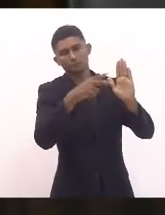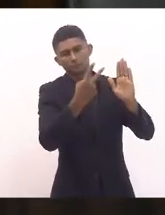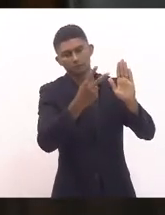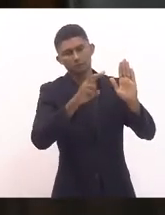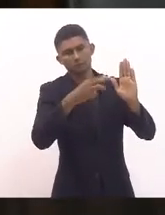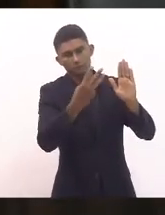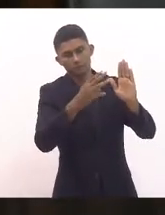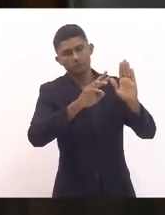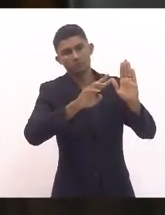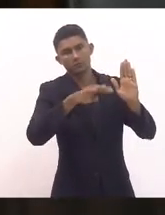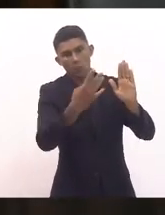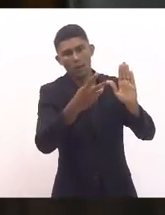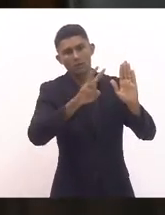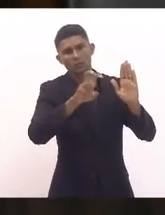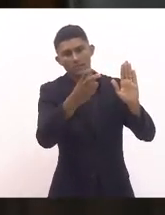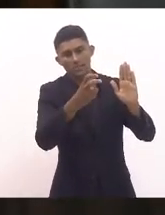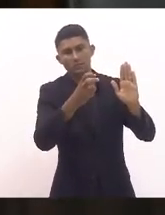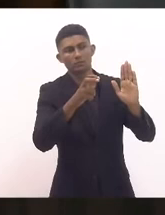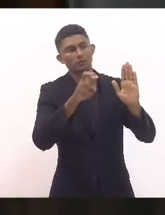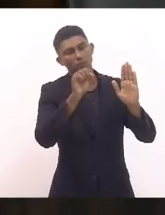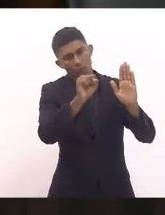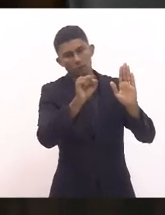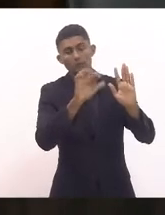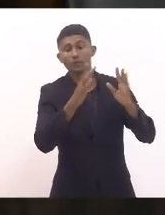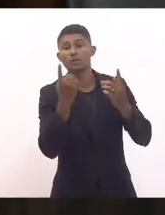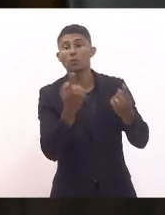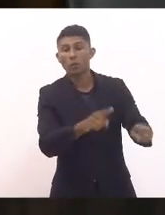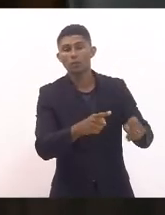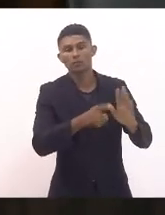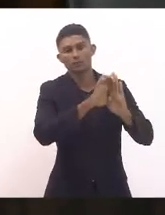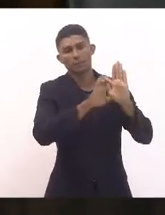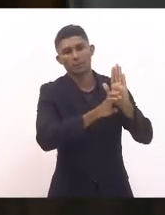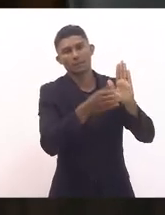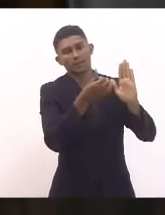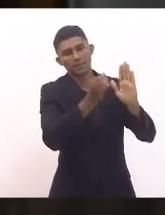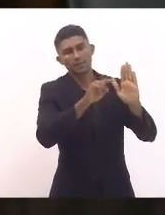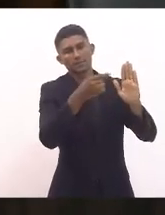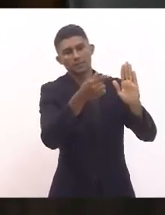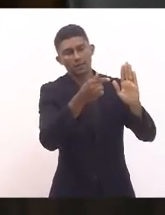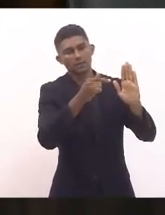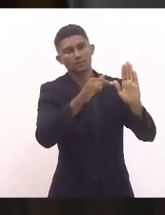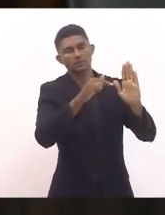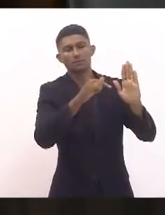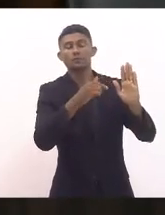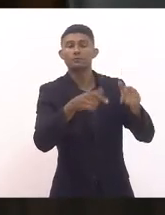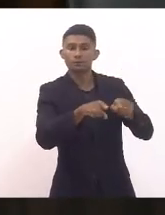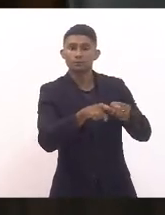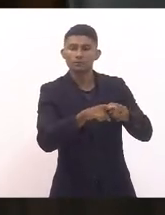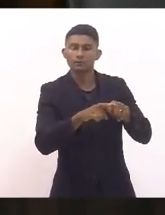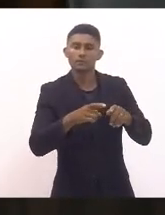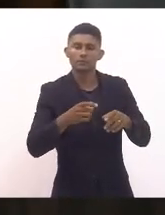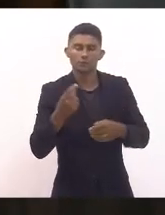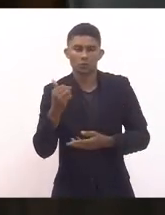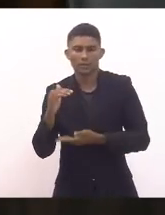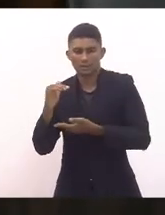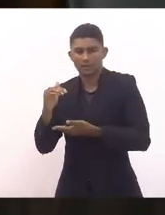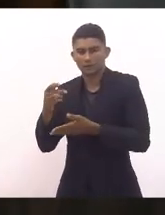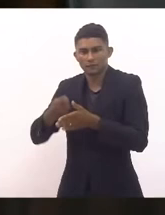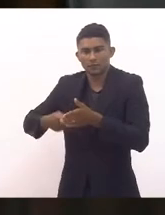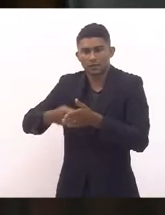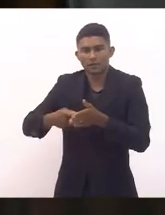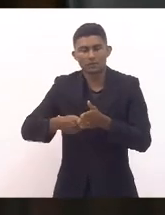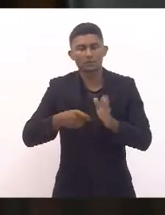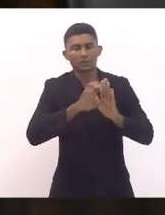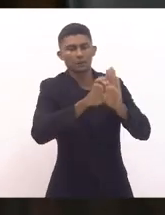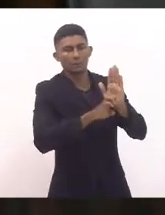5 e 8. Contrárias às emendas número 6 e 7, de orçamento, fiscalização financeira e controle, favorável, as